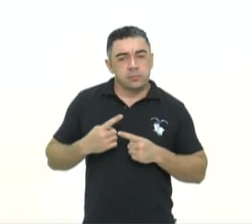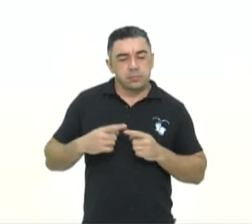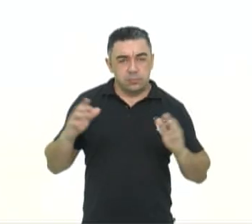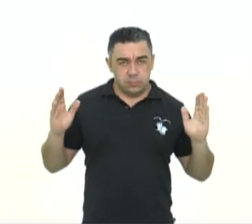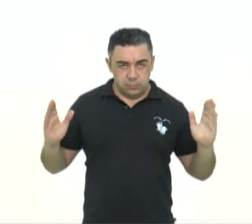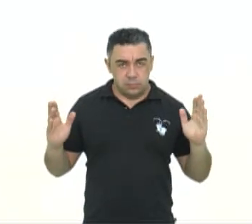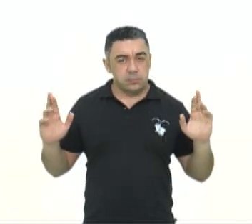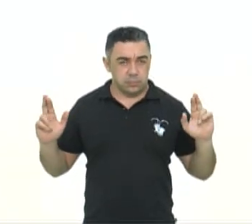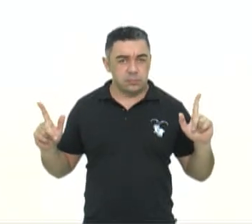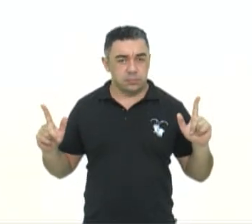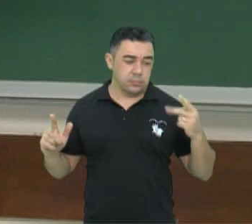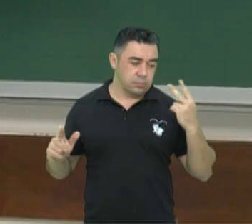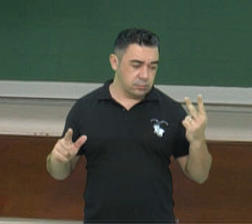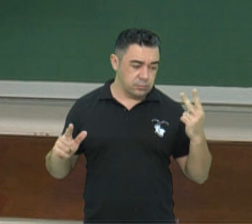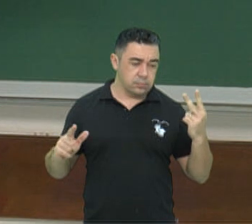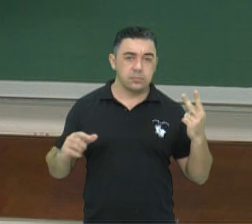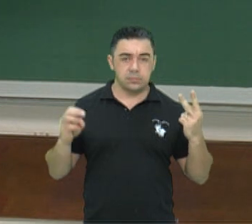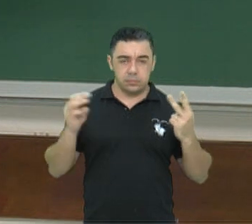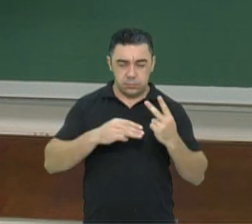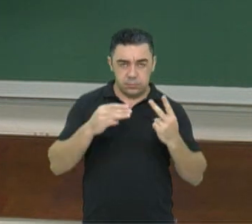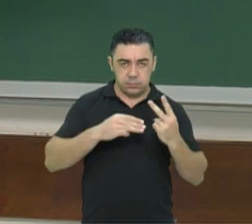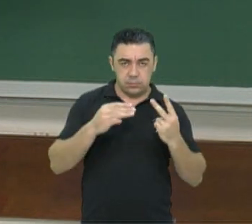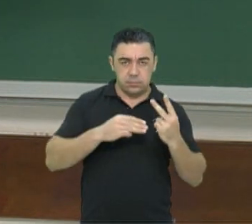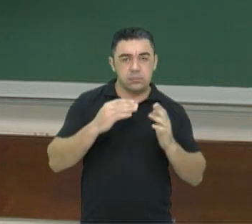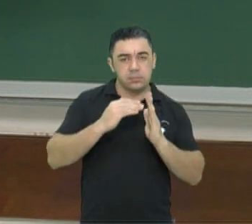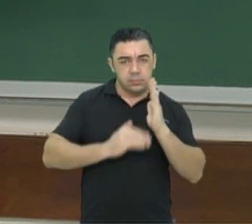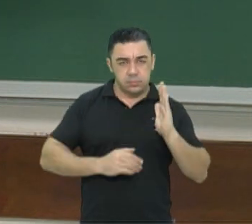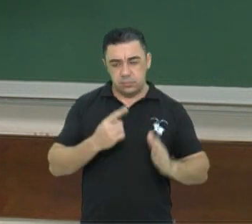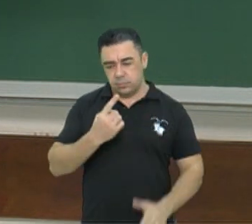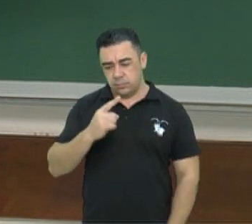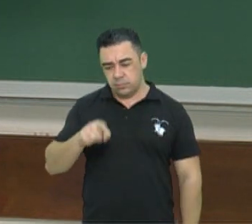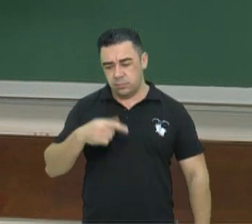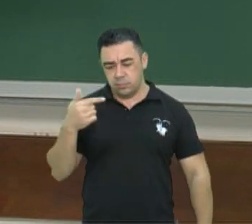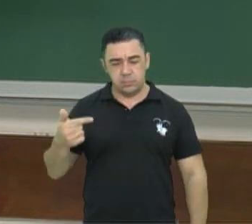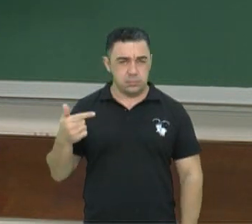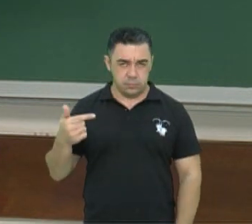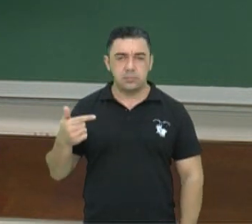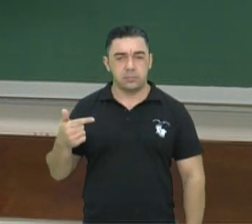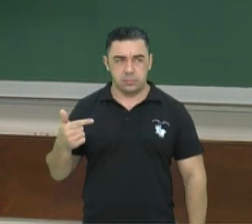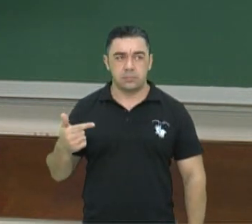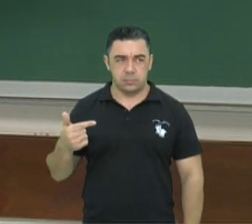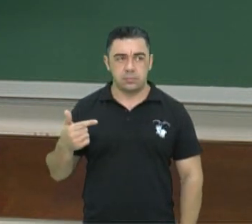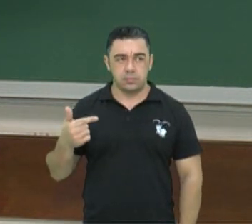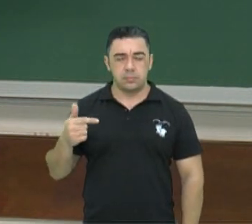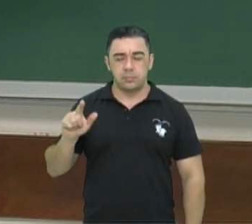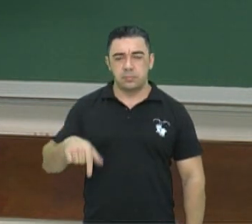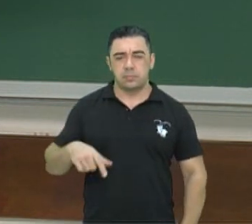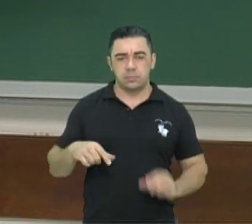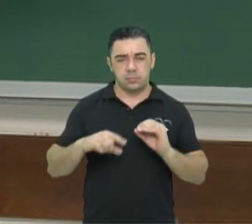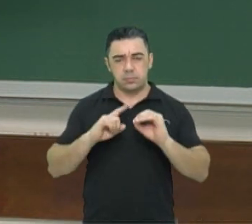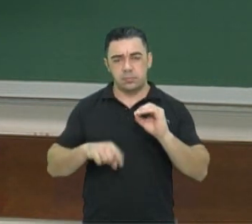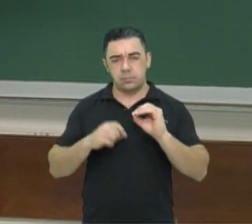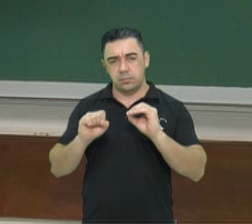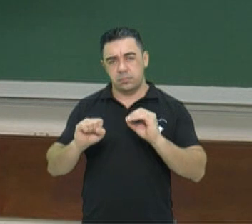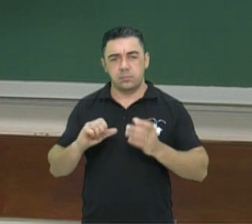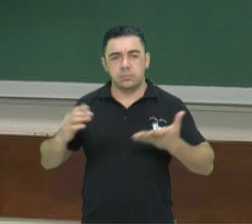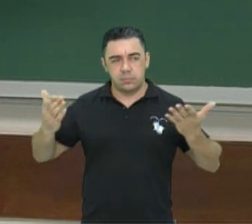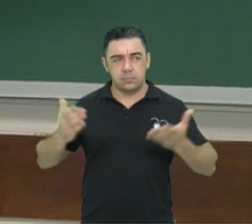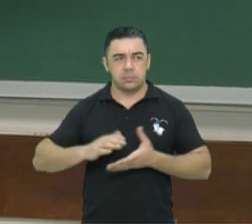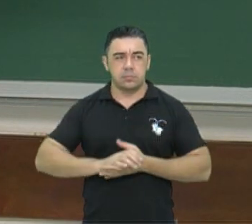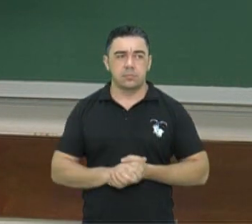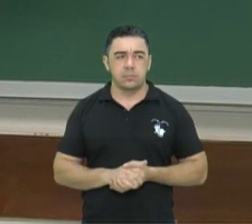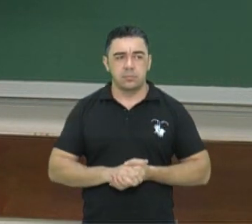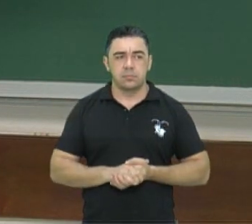É essa diferença de 2 metros de toda a mesa de sinuca e a diferença,